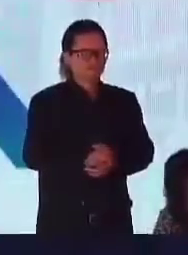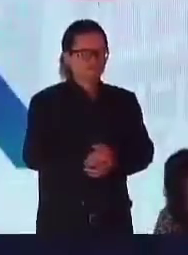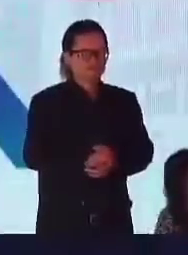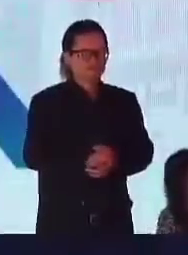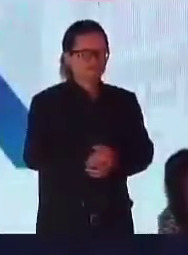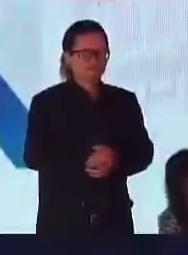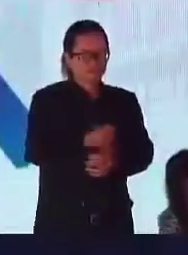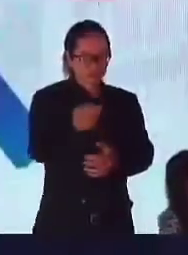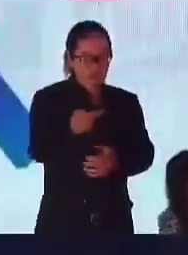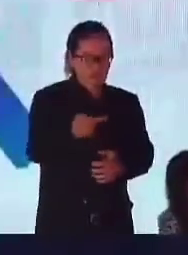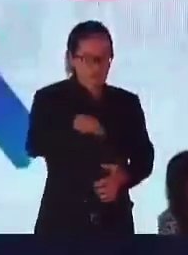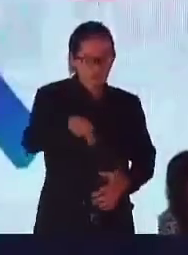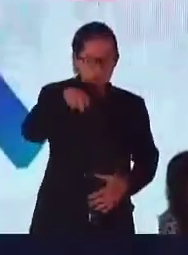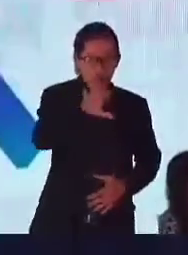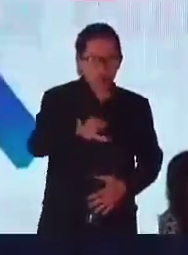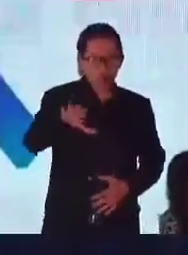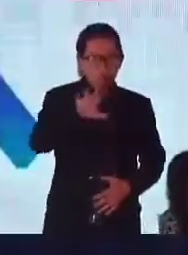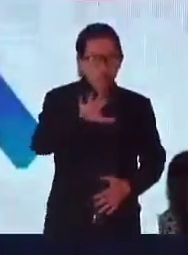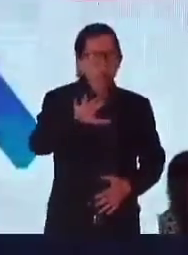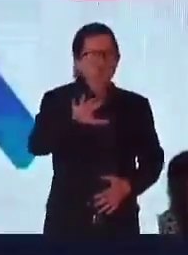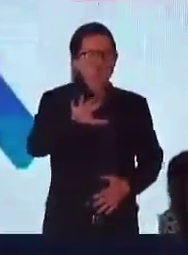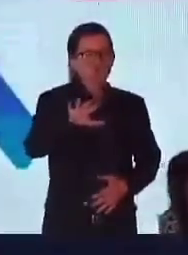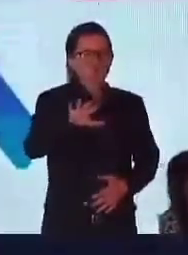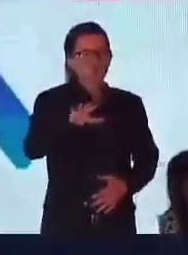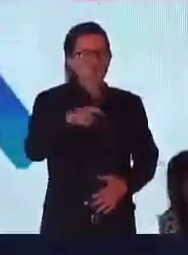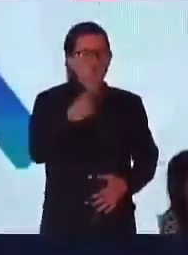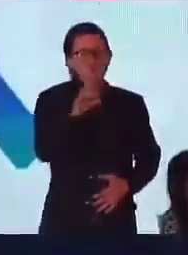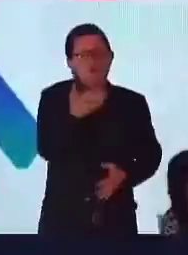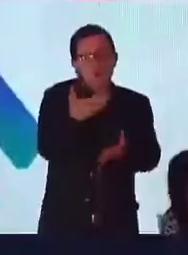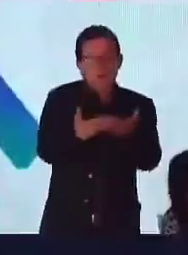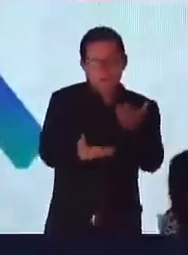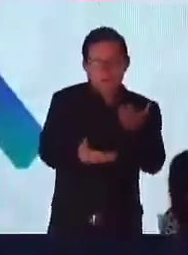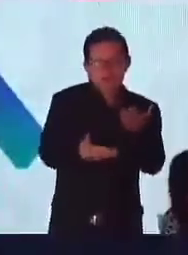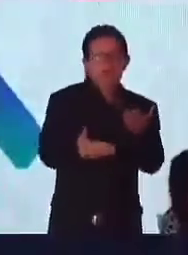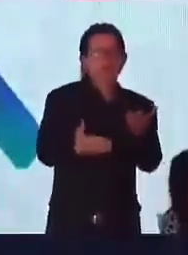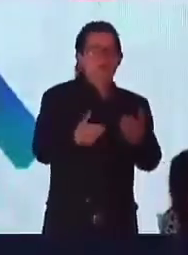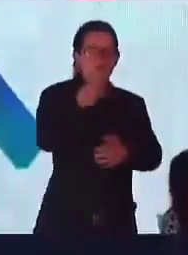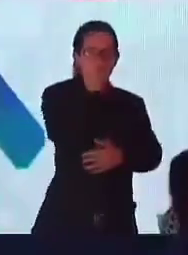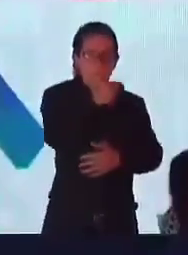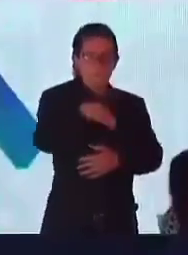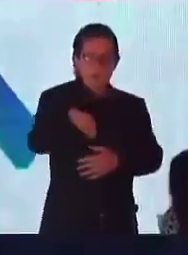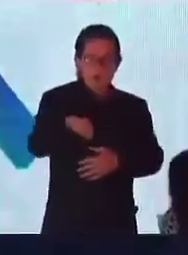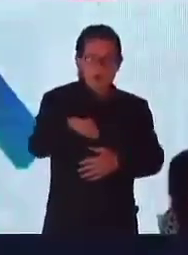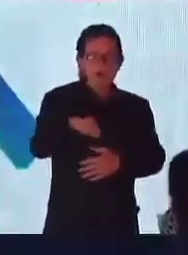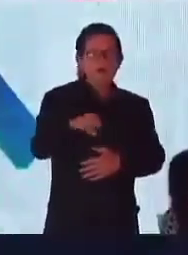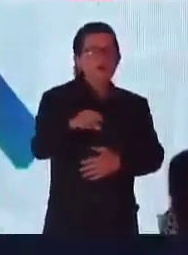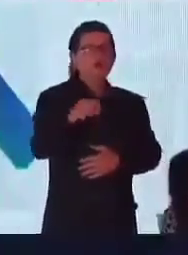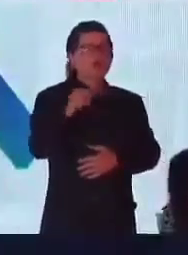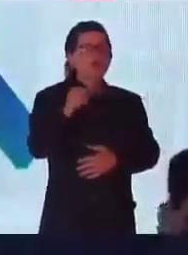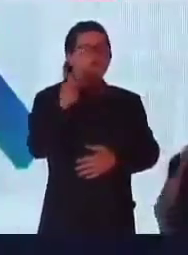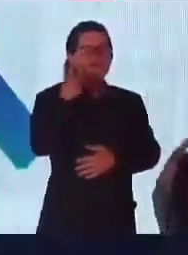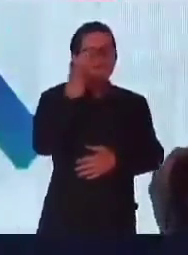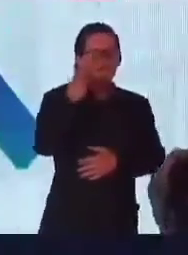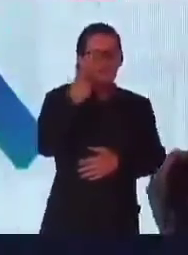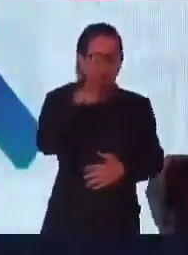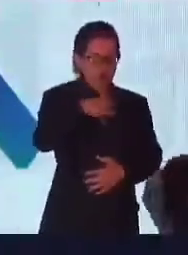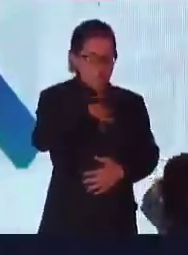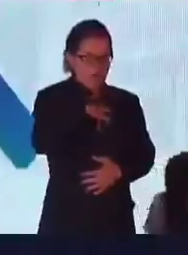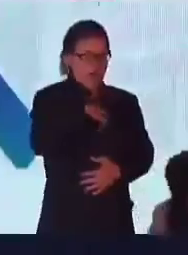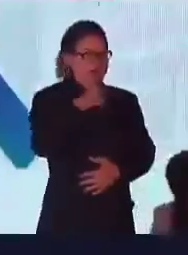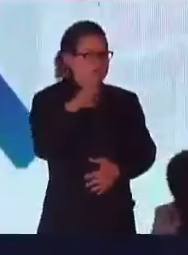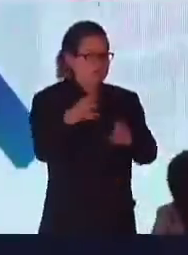no Nordeste, nós só perdemos hoje para o Maranhão, Ceará e Bahia, no esforço estadual de apoio ao